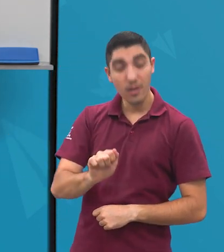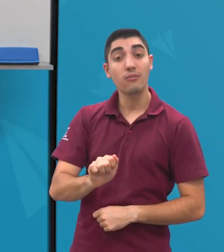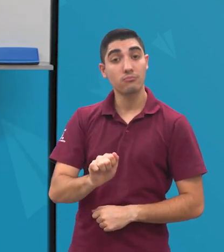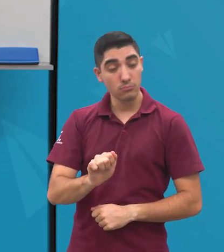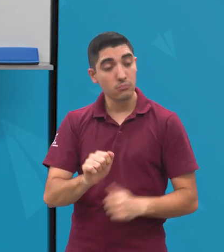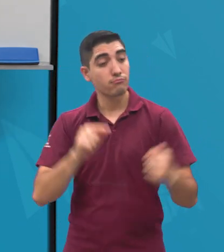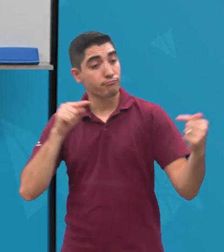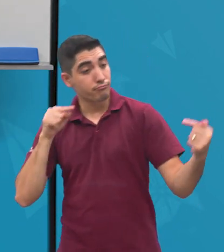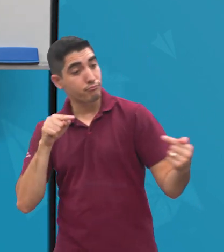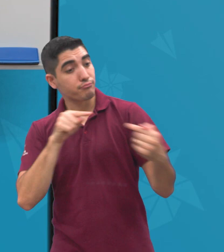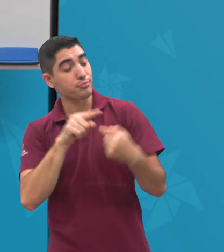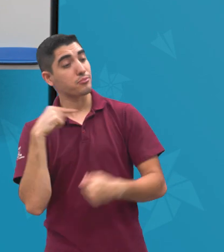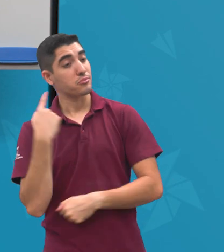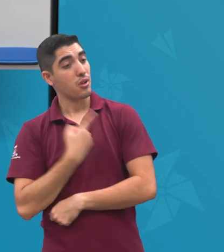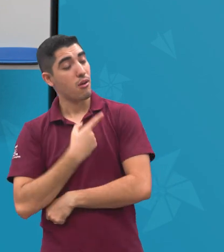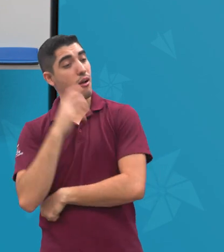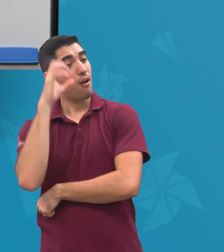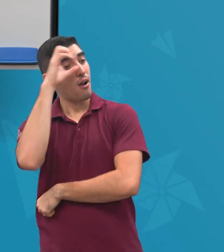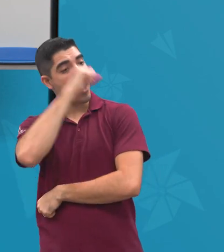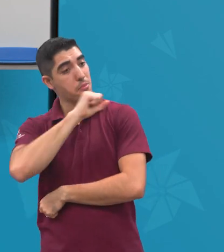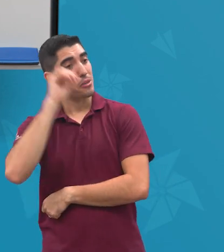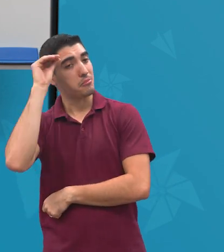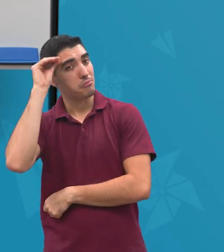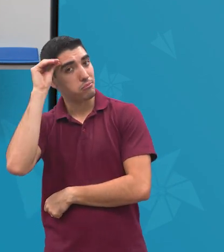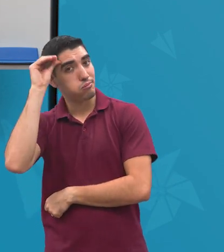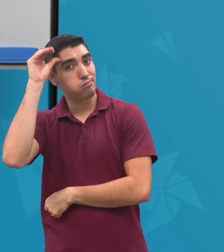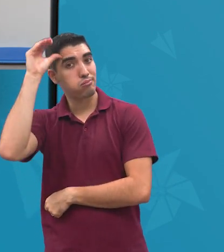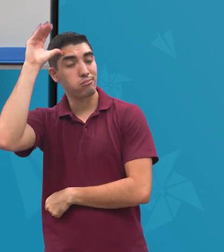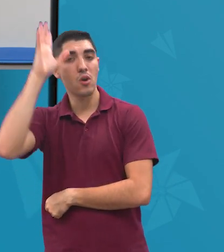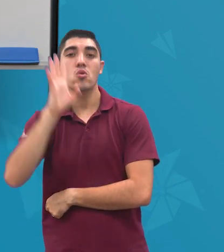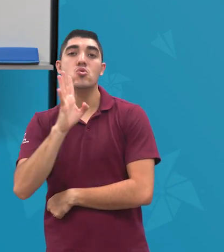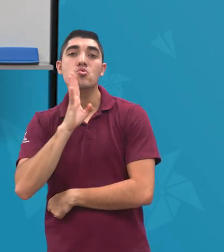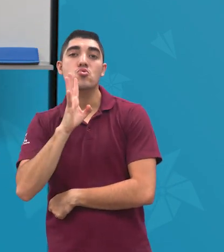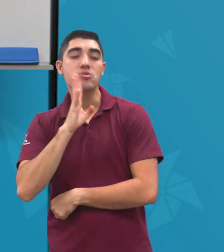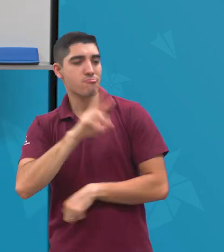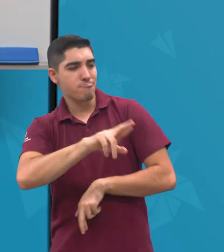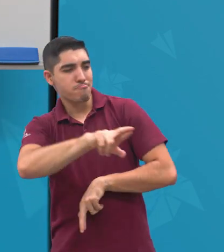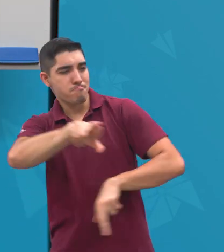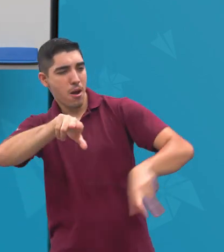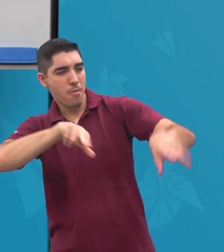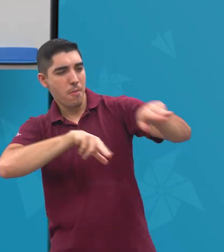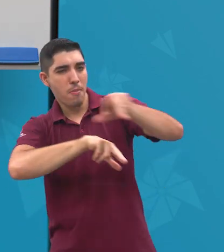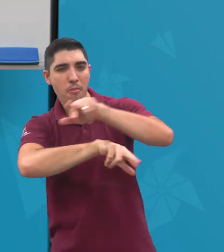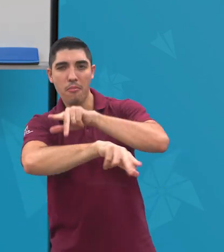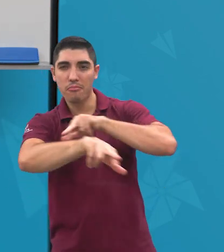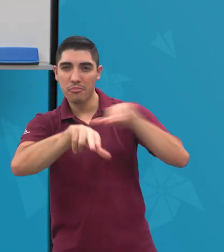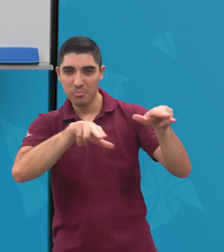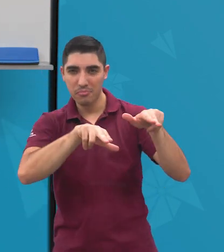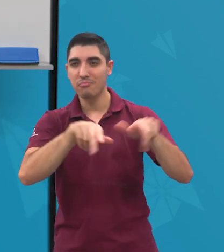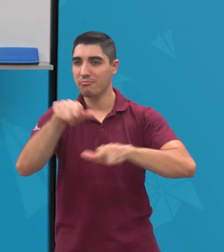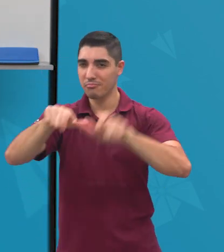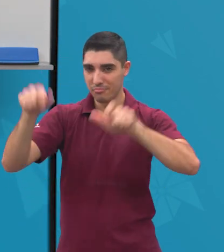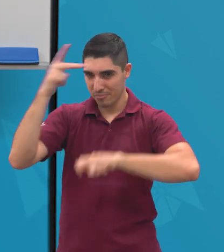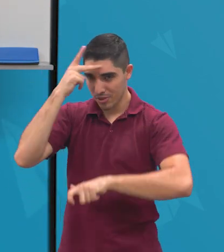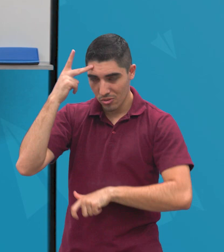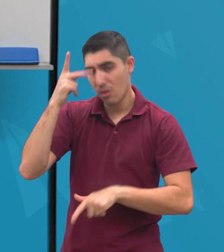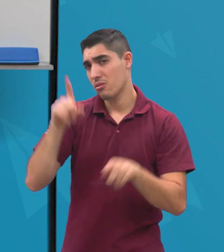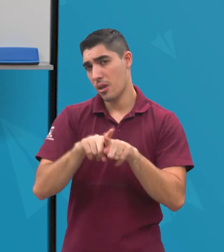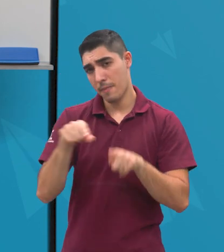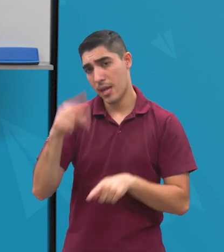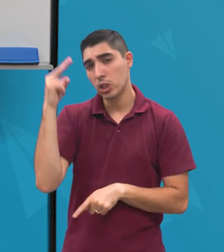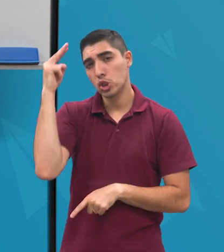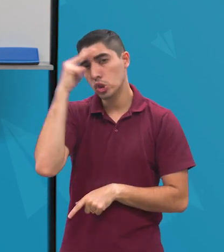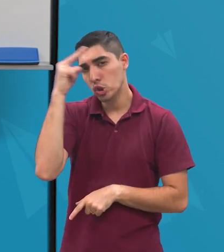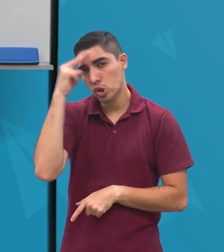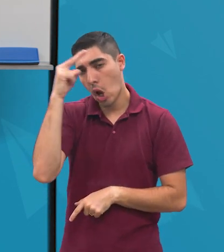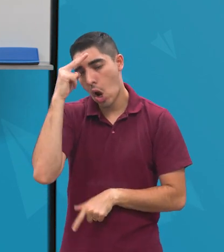nossos repertórios de saber a respeito da diversidade humana, a respeito das narrativas